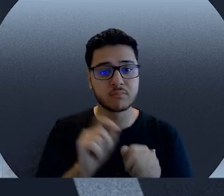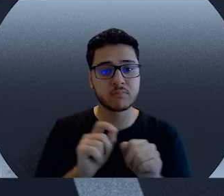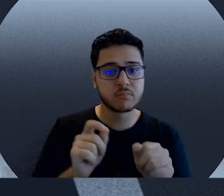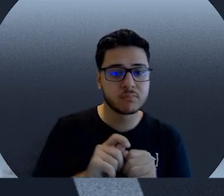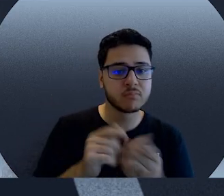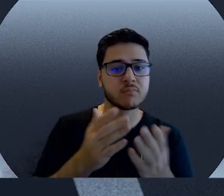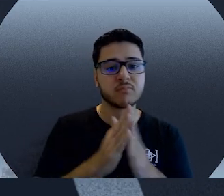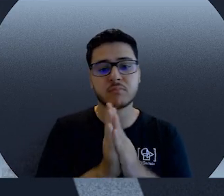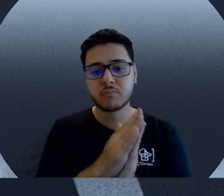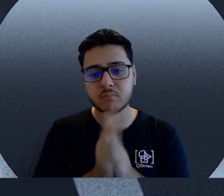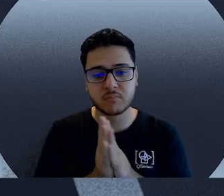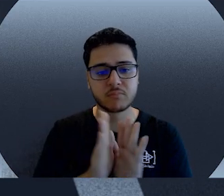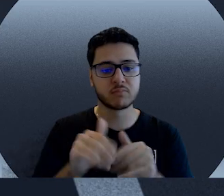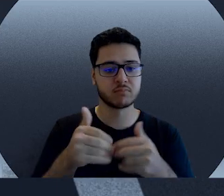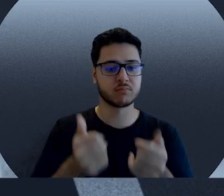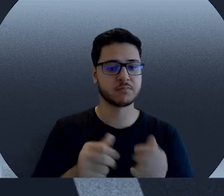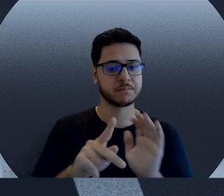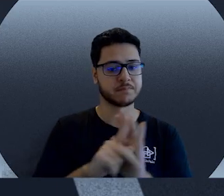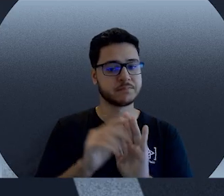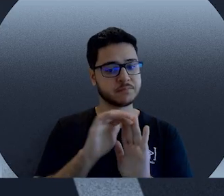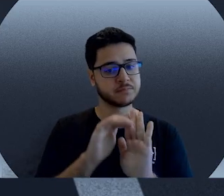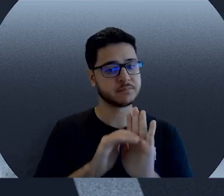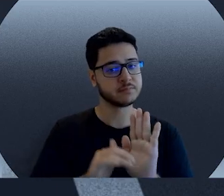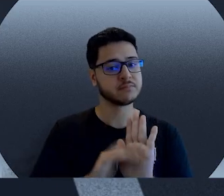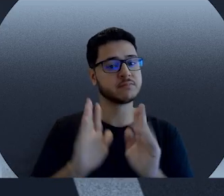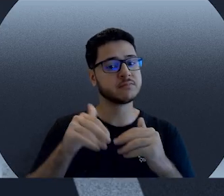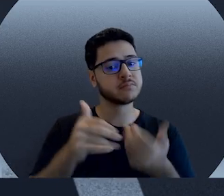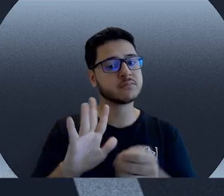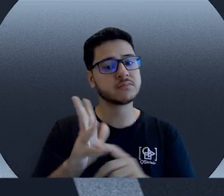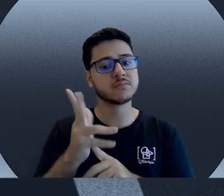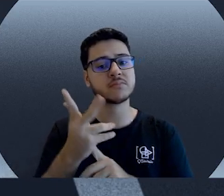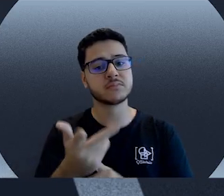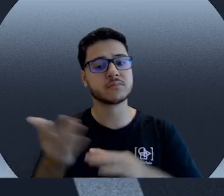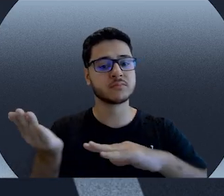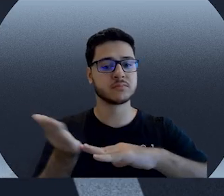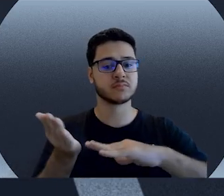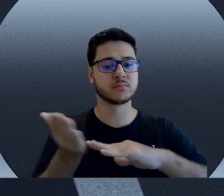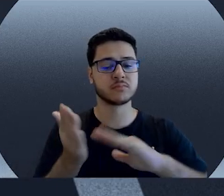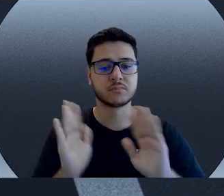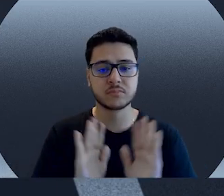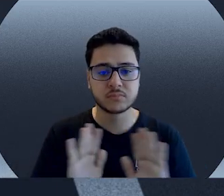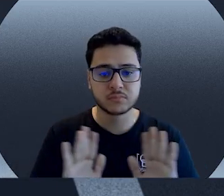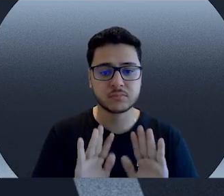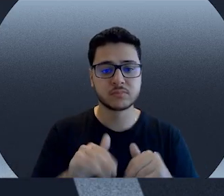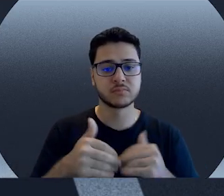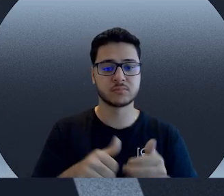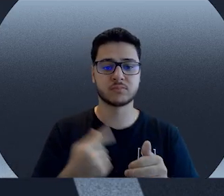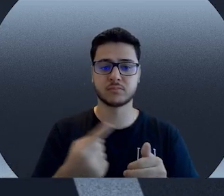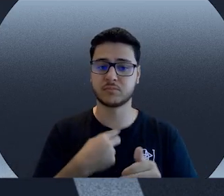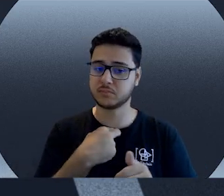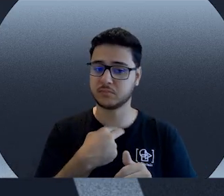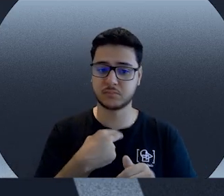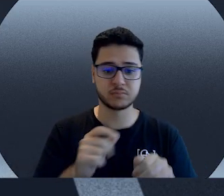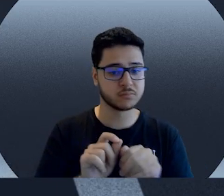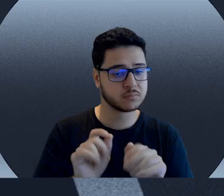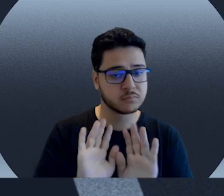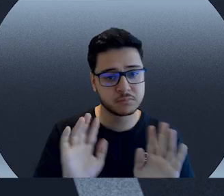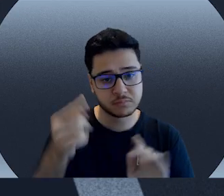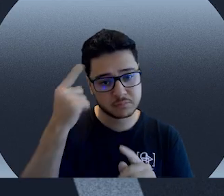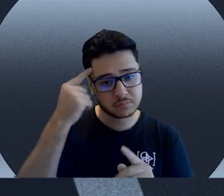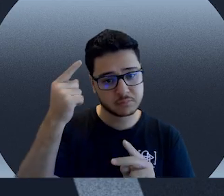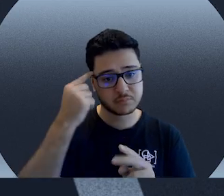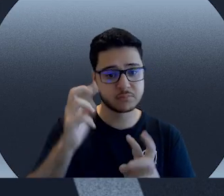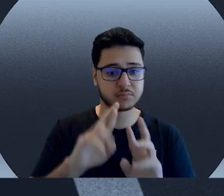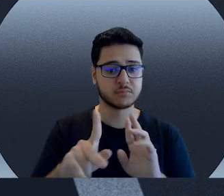bonequinho, mas, poxa, e a arte contemporânea, né? Será que a gente não pode pensar de uma